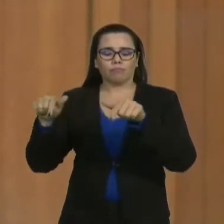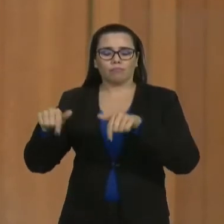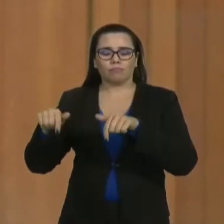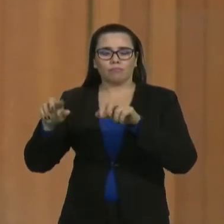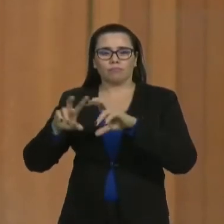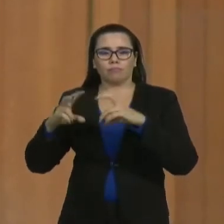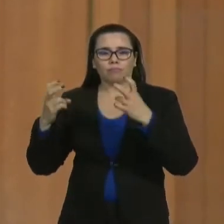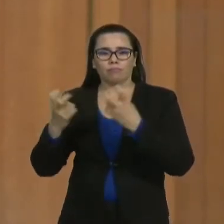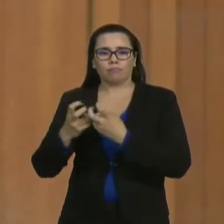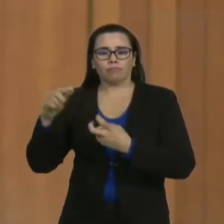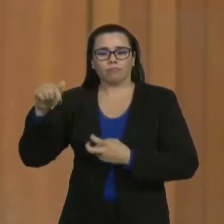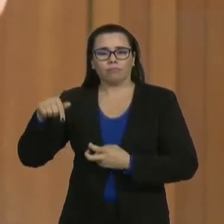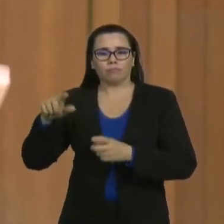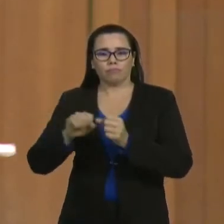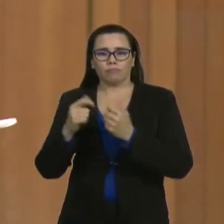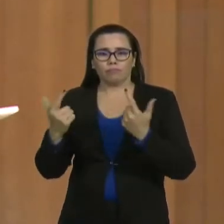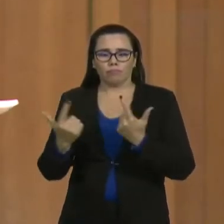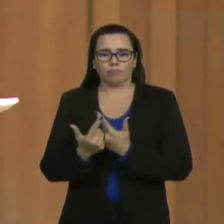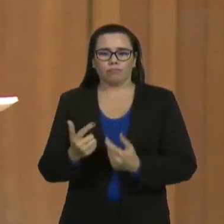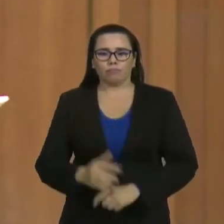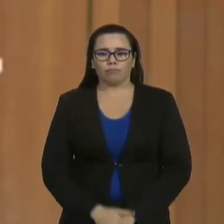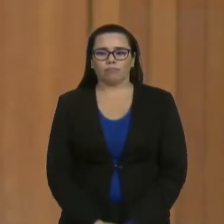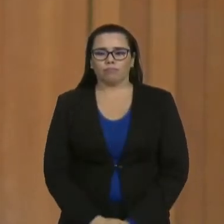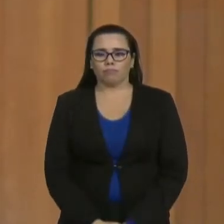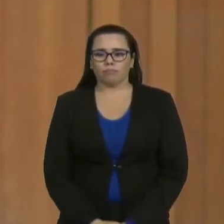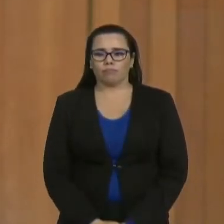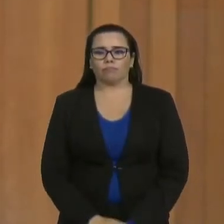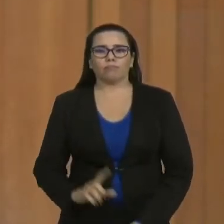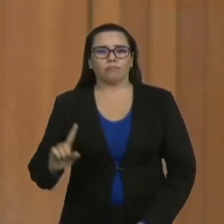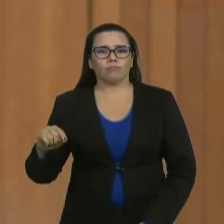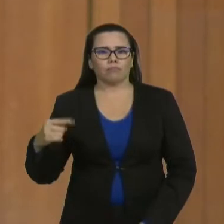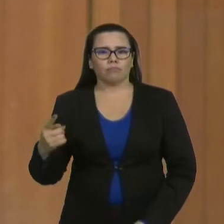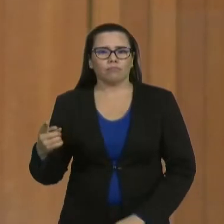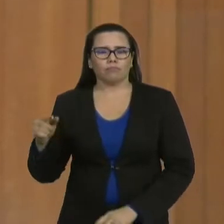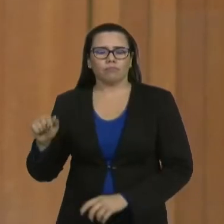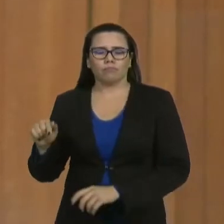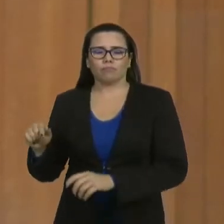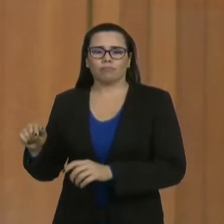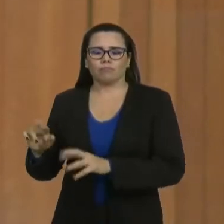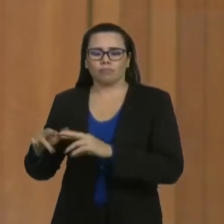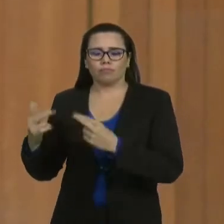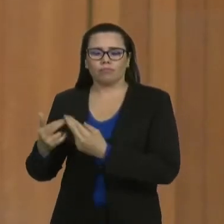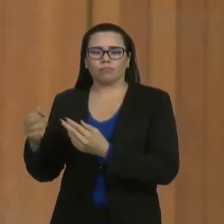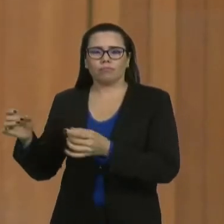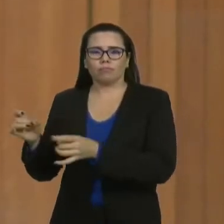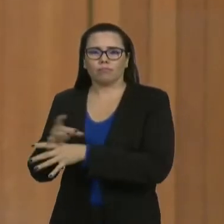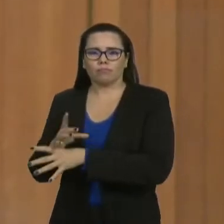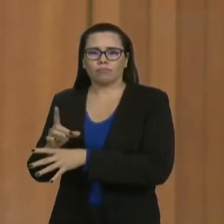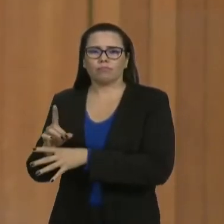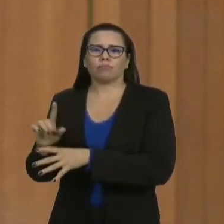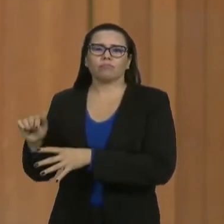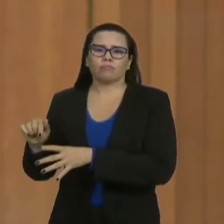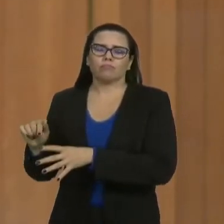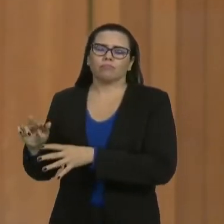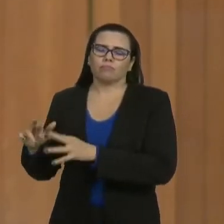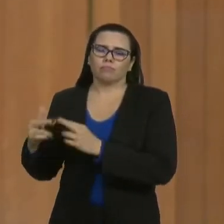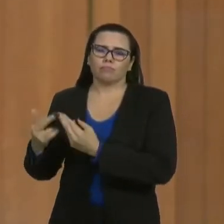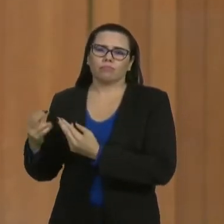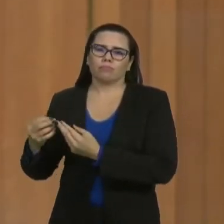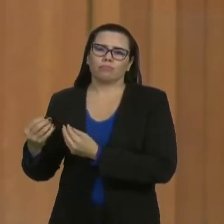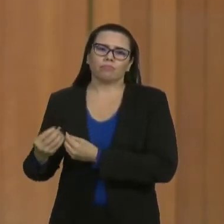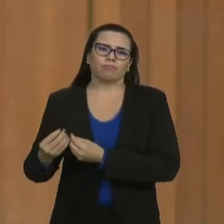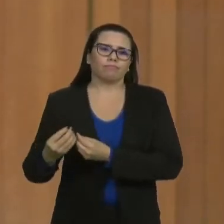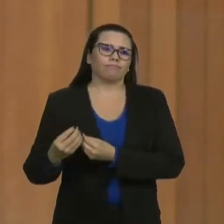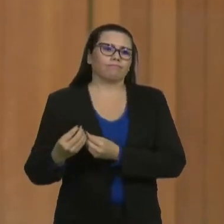traremos para a mesa o líder do governo, deputado Rafael Leitor, presidente do sindicato,